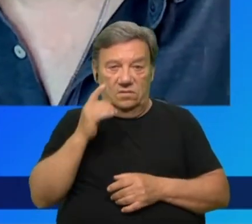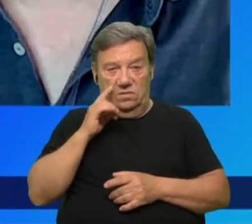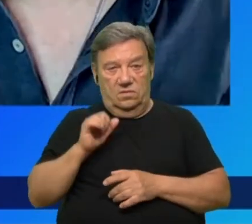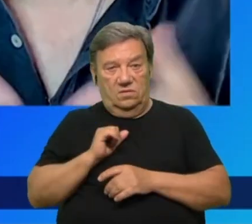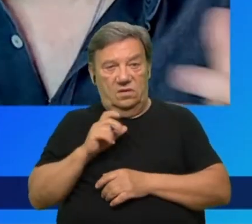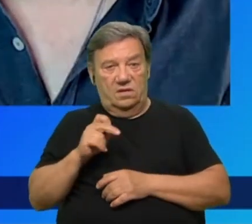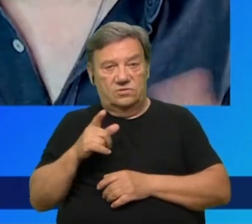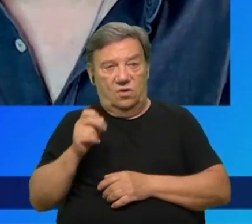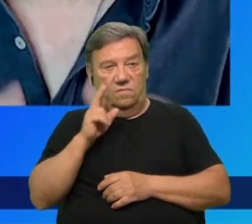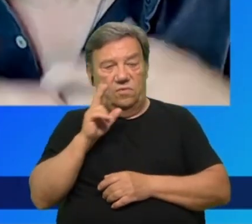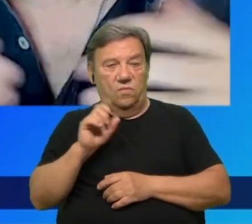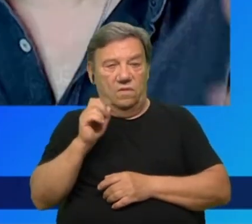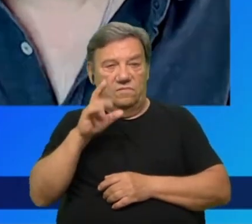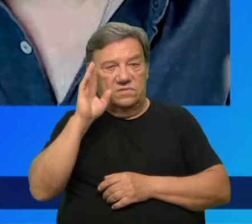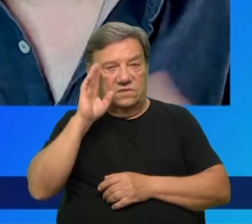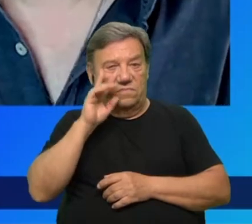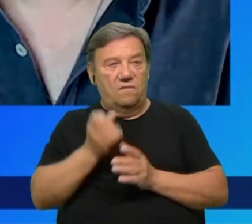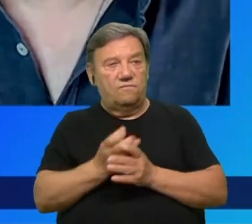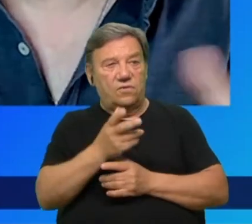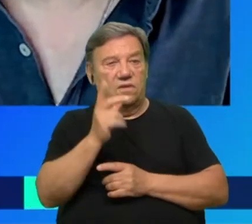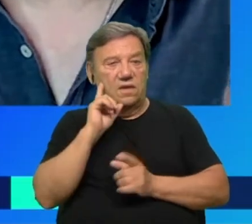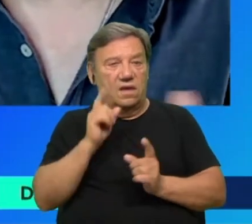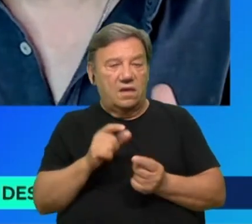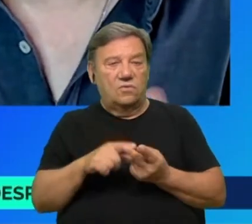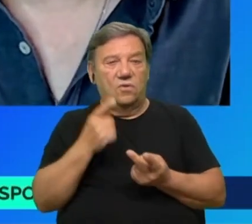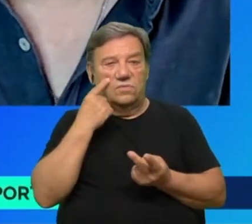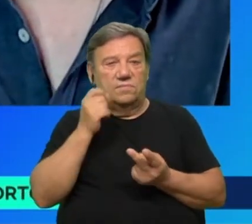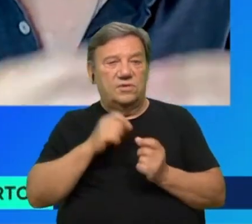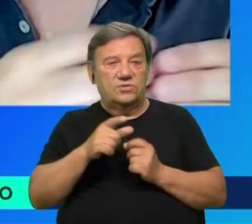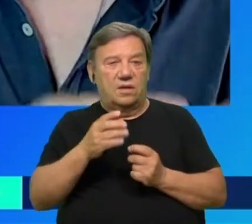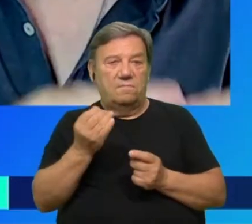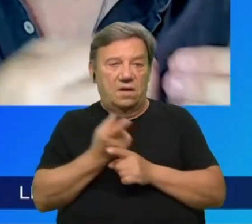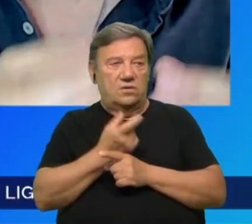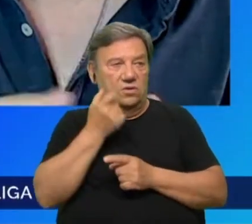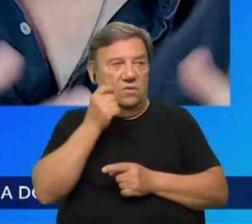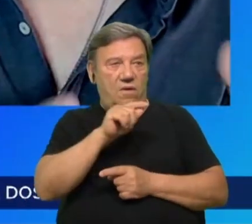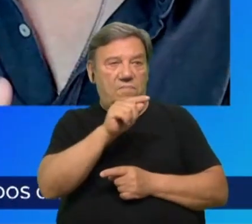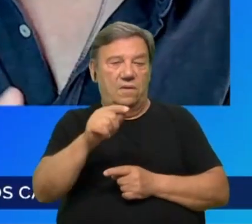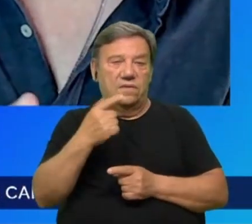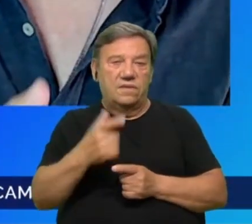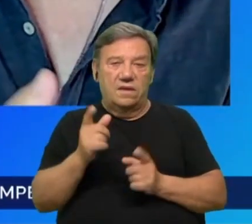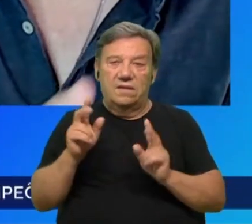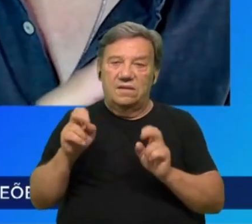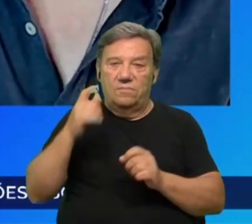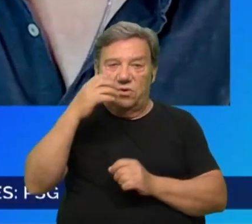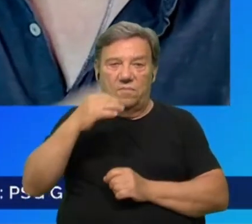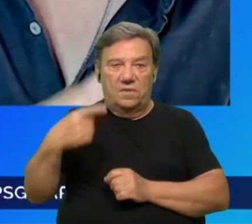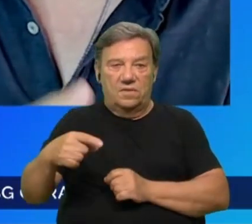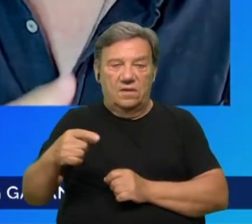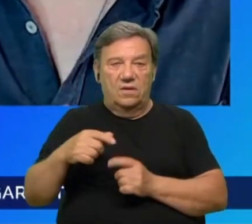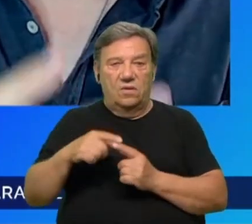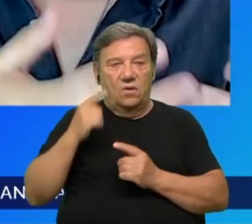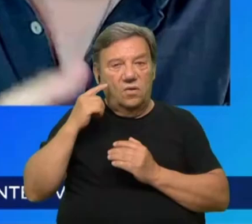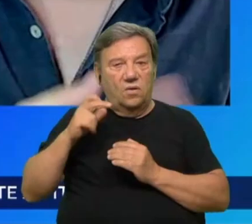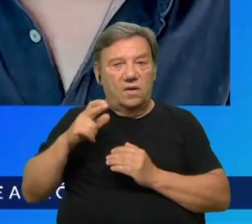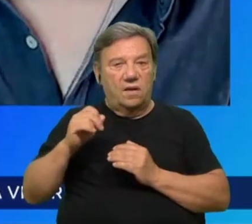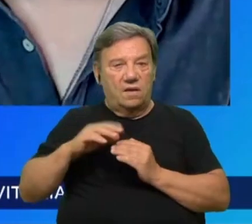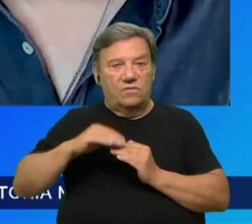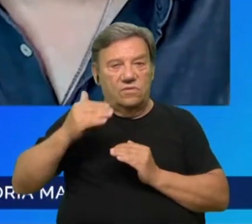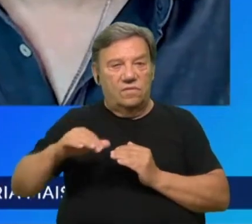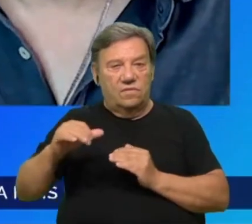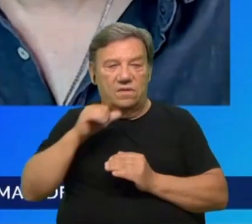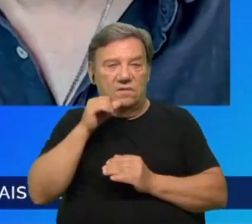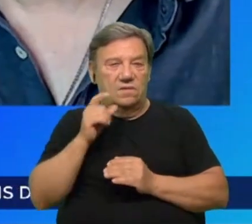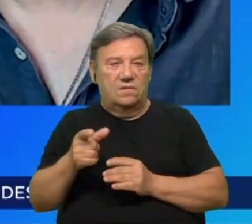novidade. Nós conhecemos fontes de rádios, conhecemos estrelas, conhecemos outros corpos que têm este tipo de comportamentos nas ondas de rádio, são chamadas